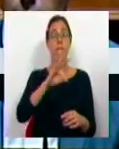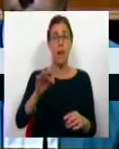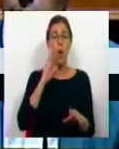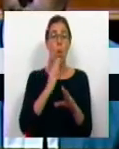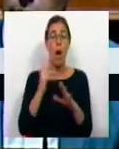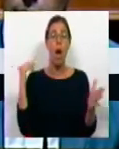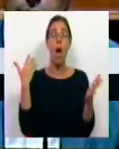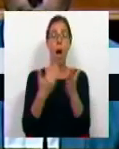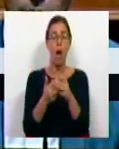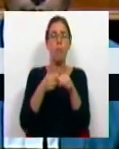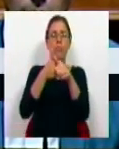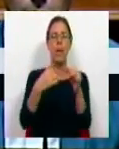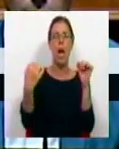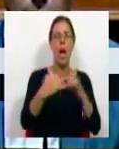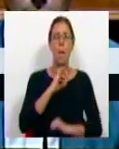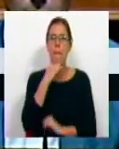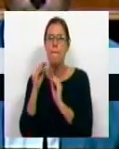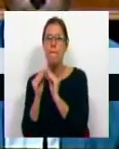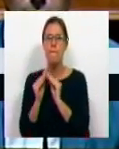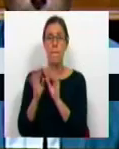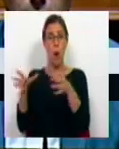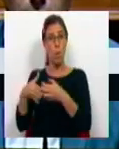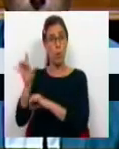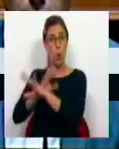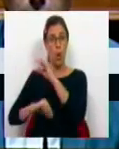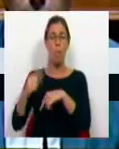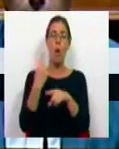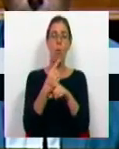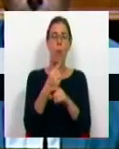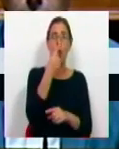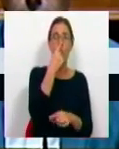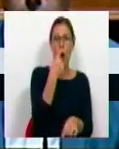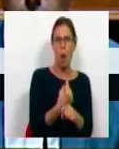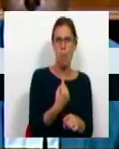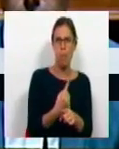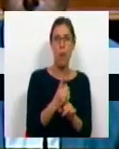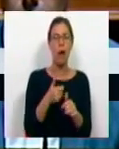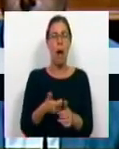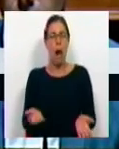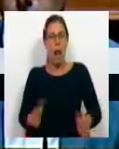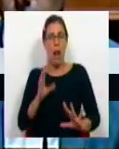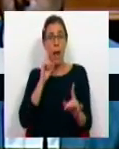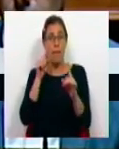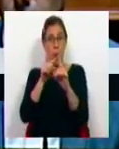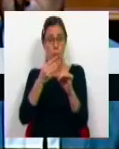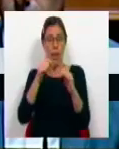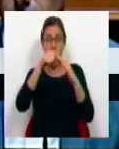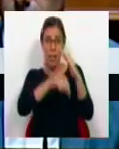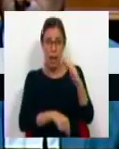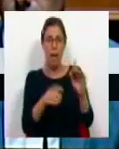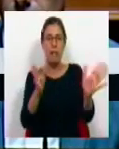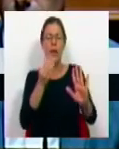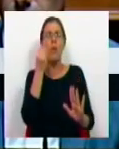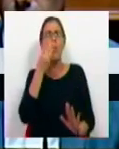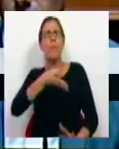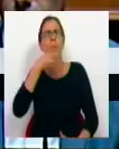os últimos anos ao abrigo de um acordo secreto com a Comissão Europeia e também com Durão Barroso para não cumprir as metas do déficit, como é que